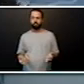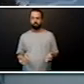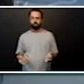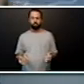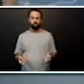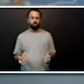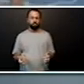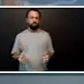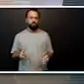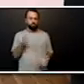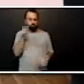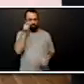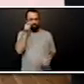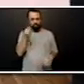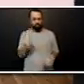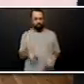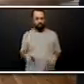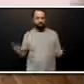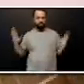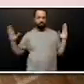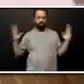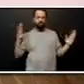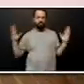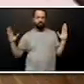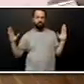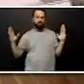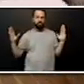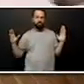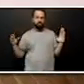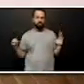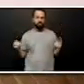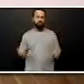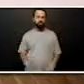Vejam, os opostos